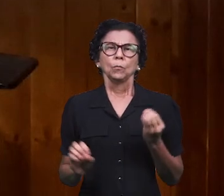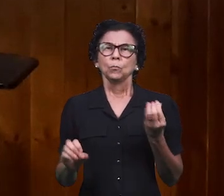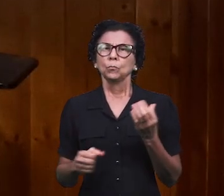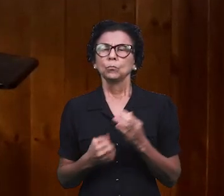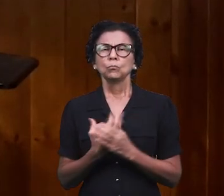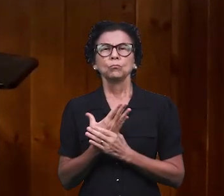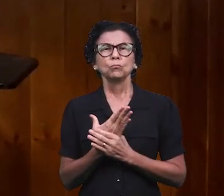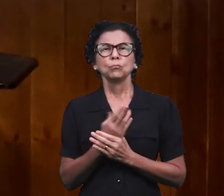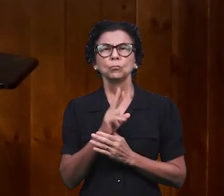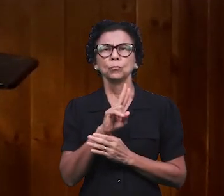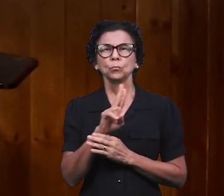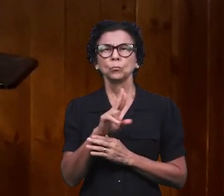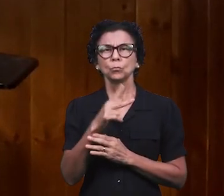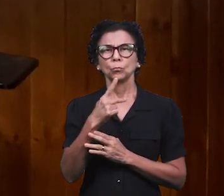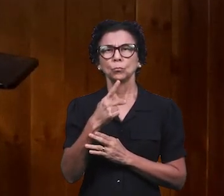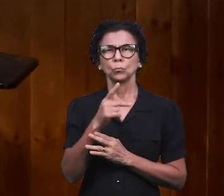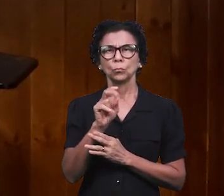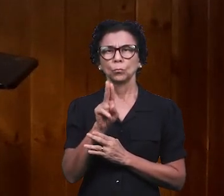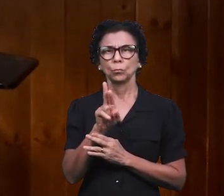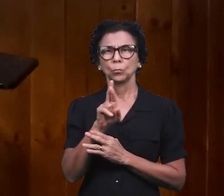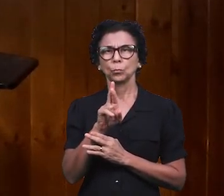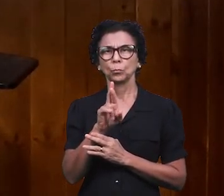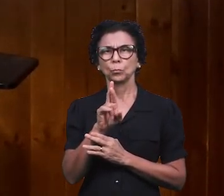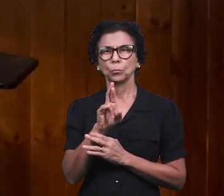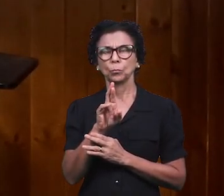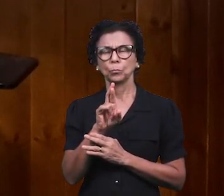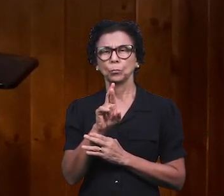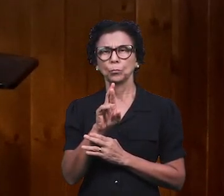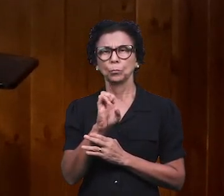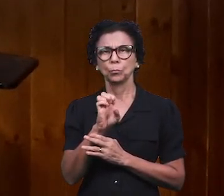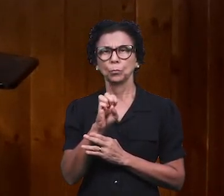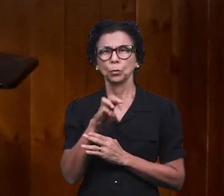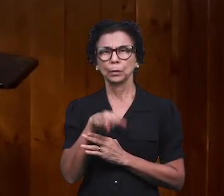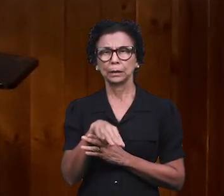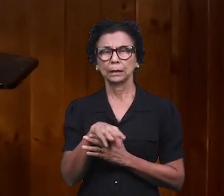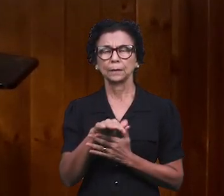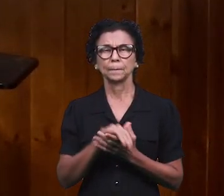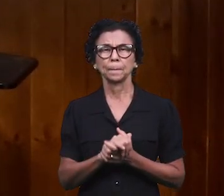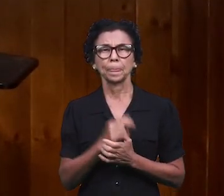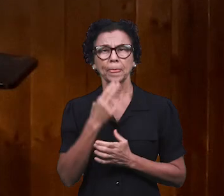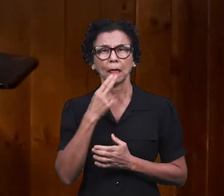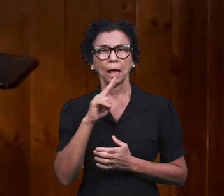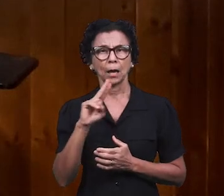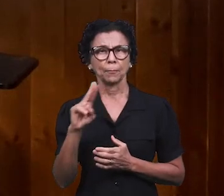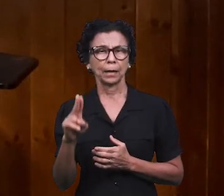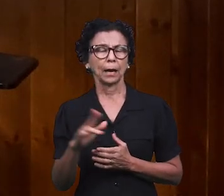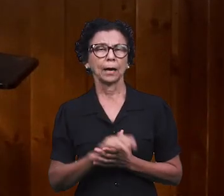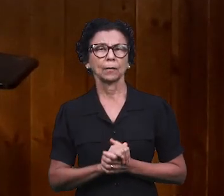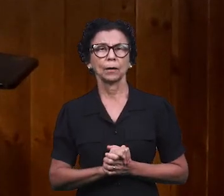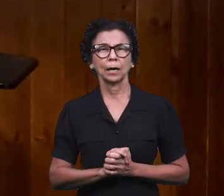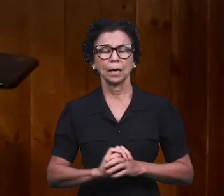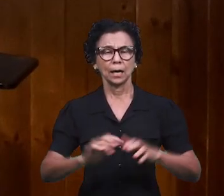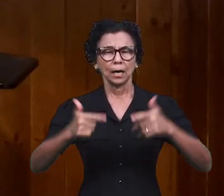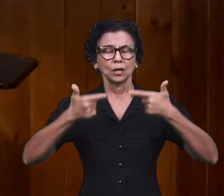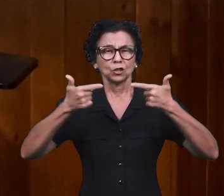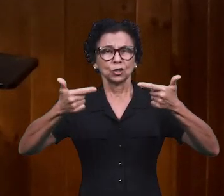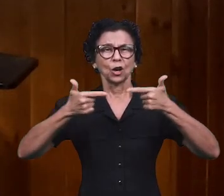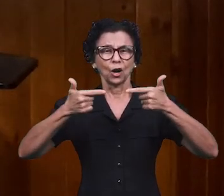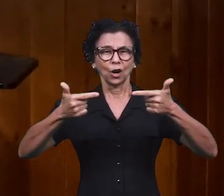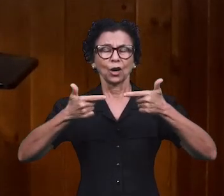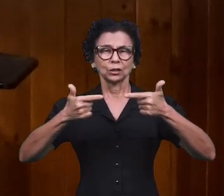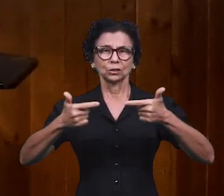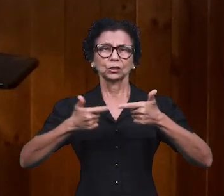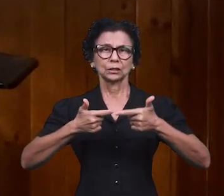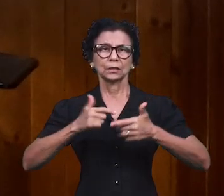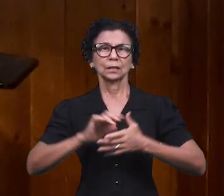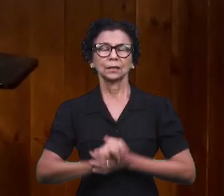Purim? Porque a palavra pur no hebraico significa lançar sorte, sorteio, né? E foi